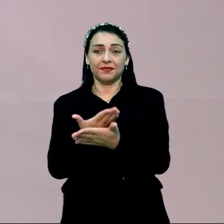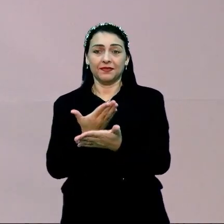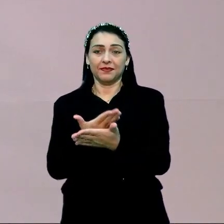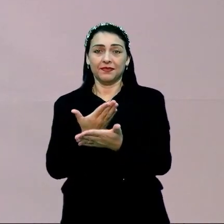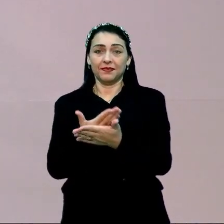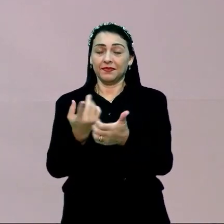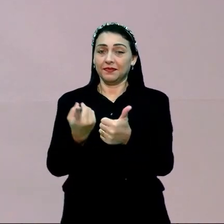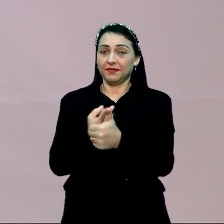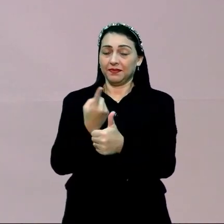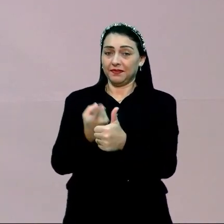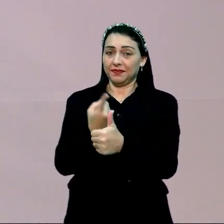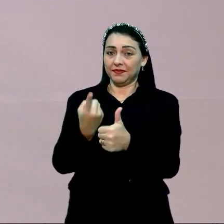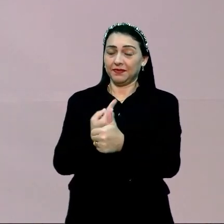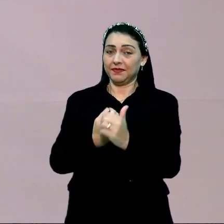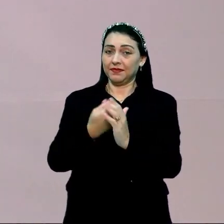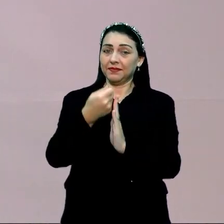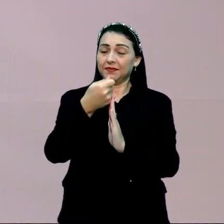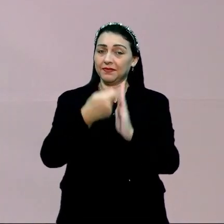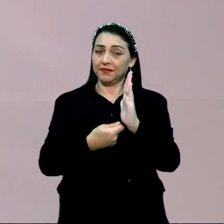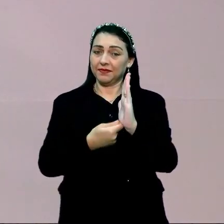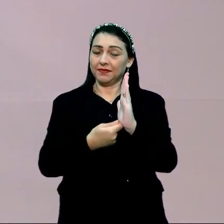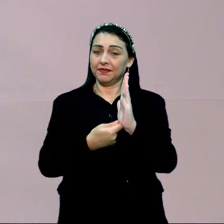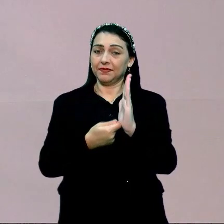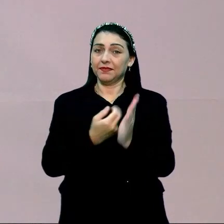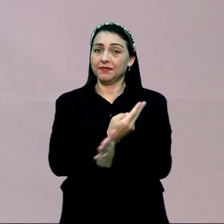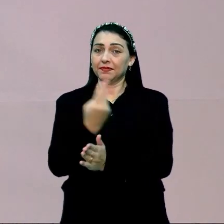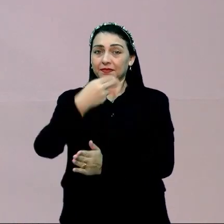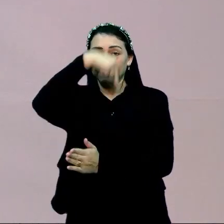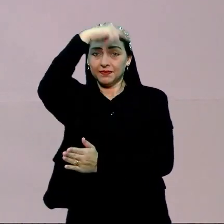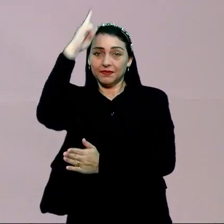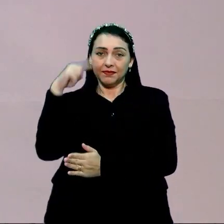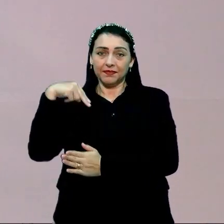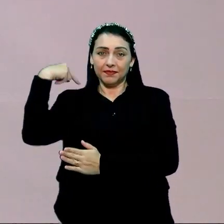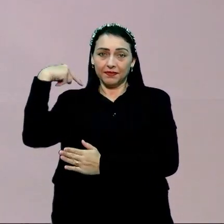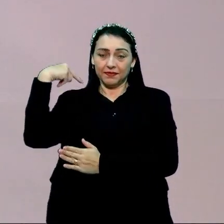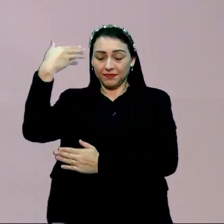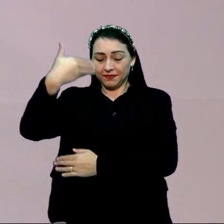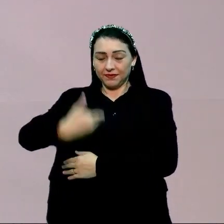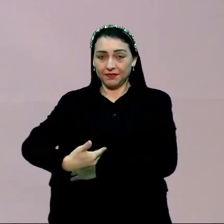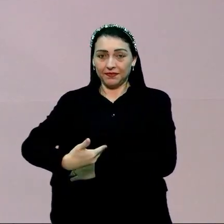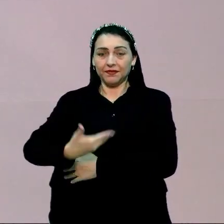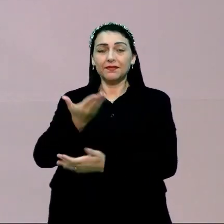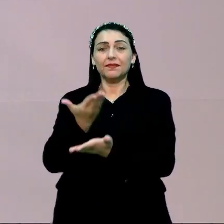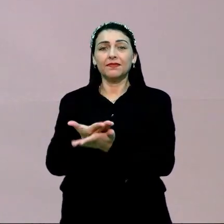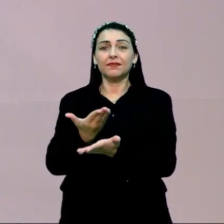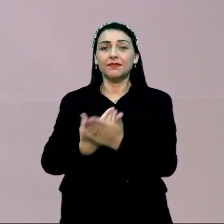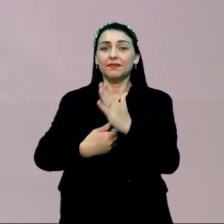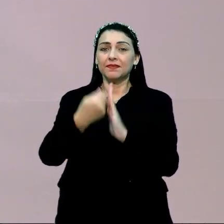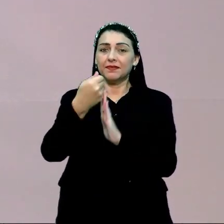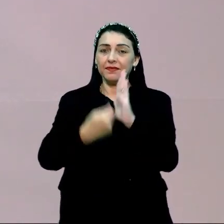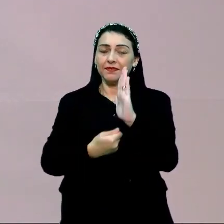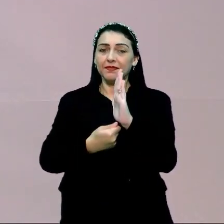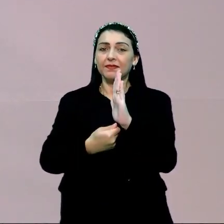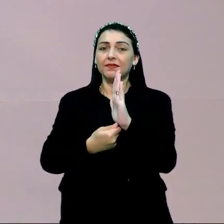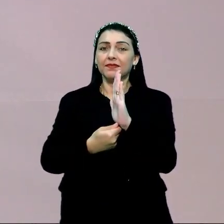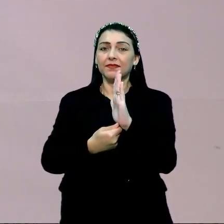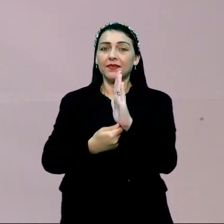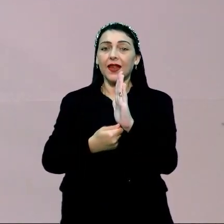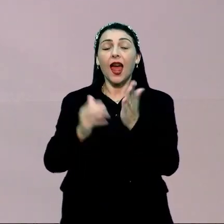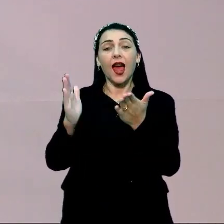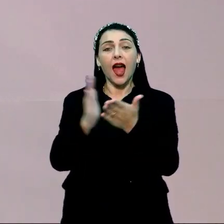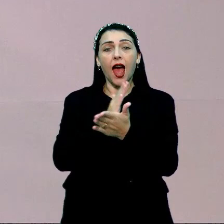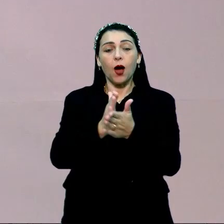a primeira parte da redação. Meu nome é Naraline Menezes e essa aula de redação ela será dividida em